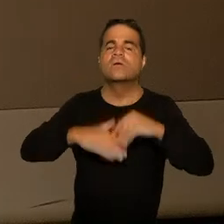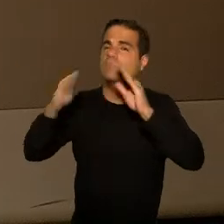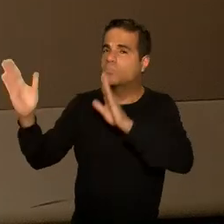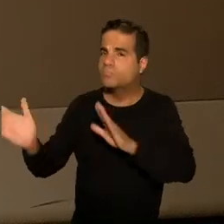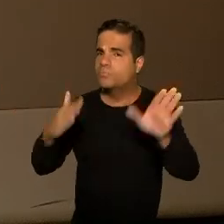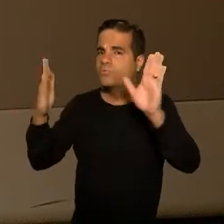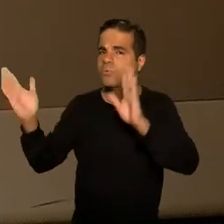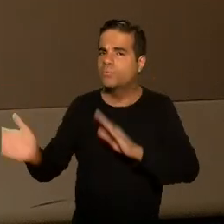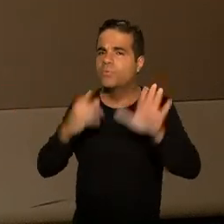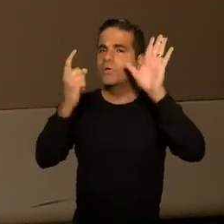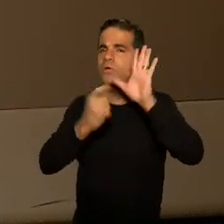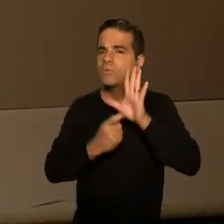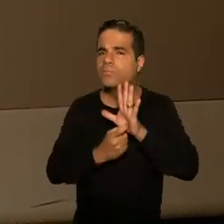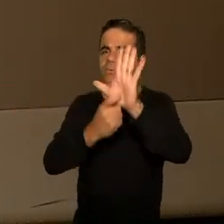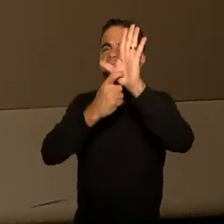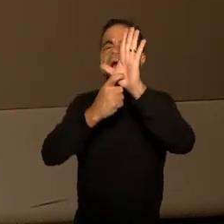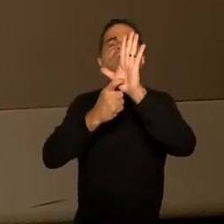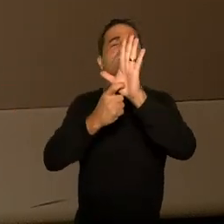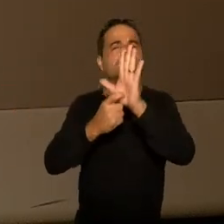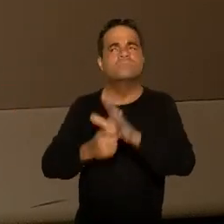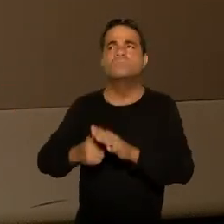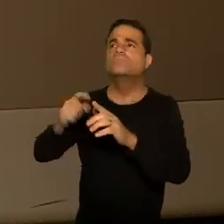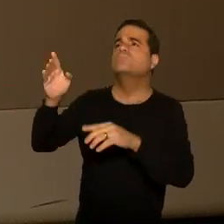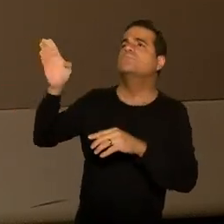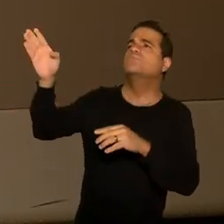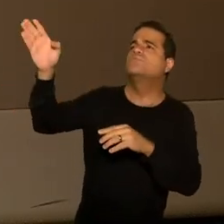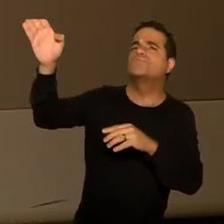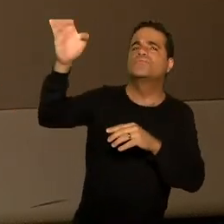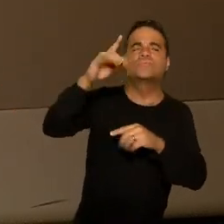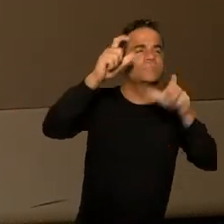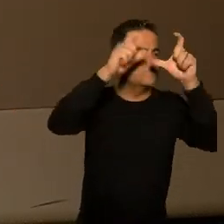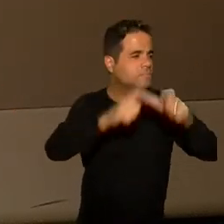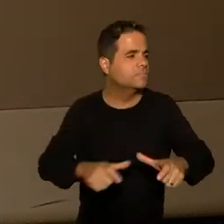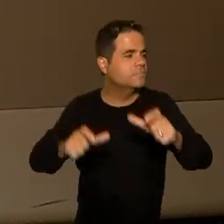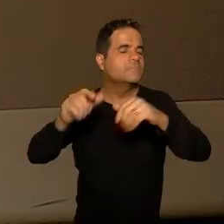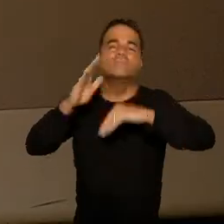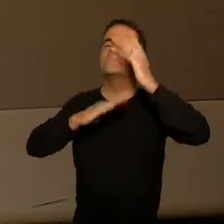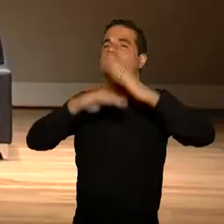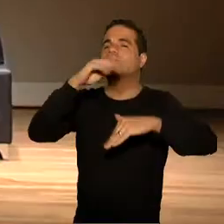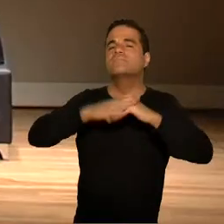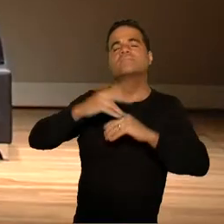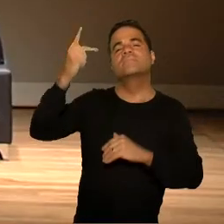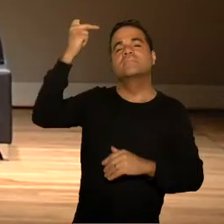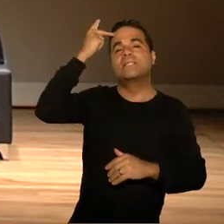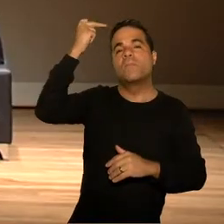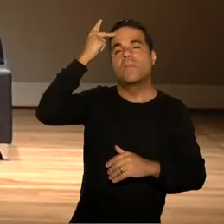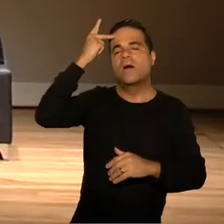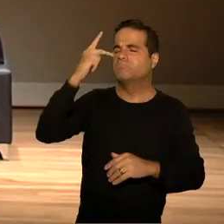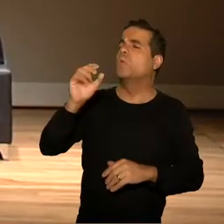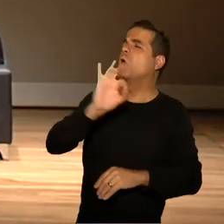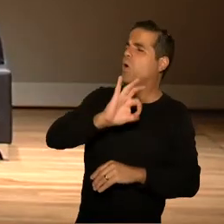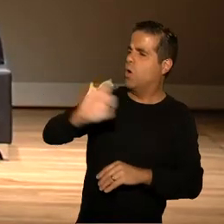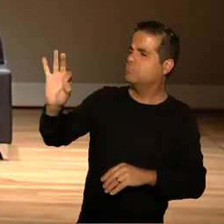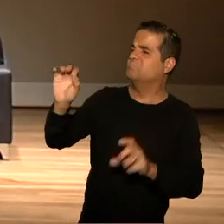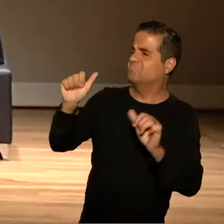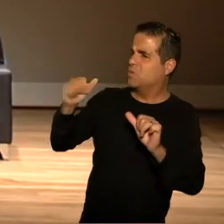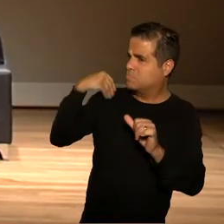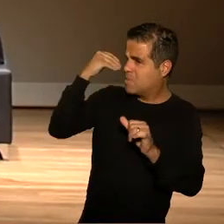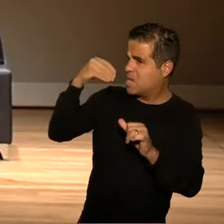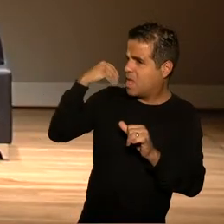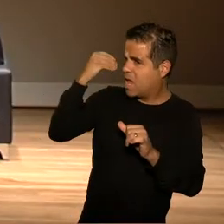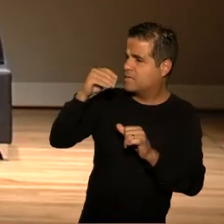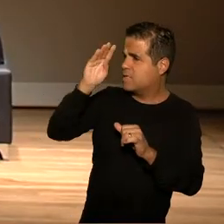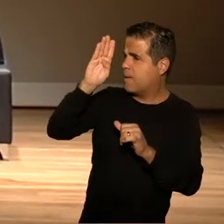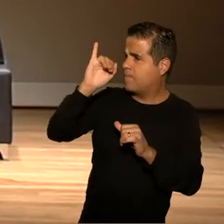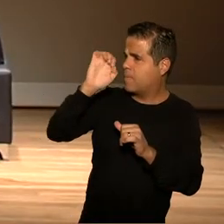exposições temporárias em algumas instituições culturais daqui de São Paulo ótimo bom só a sua experiência